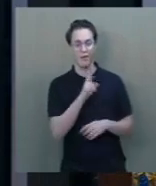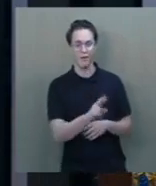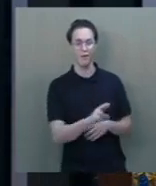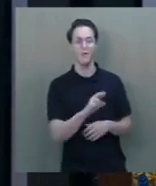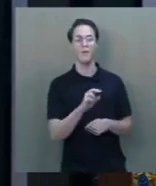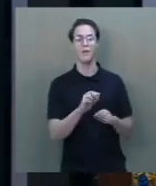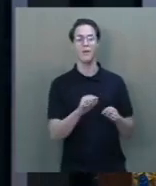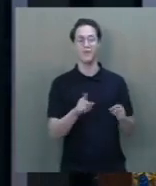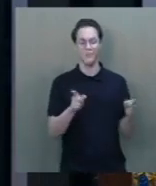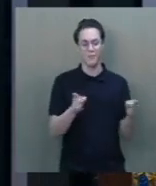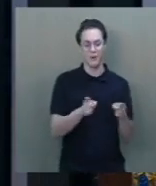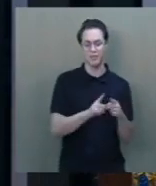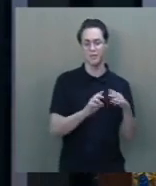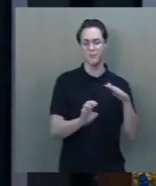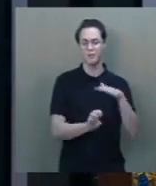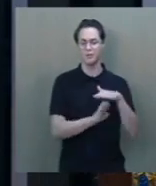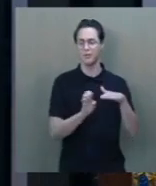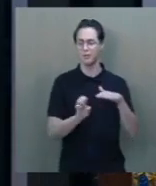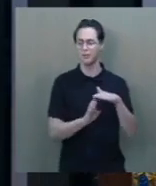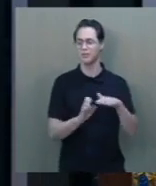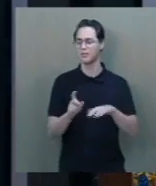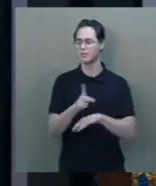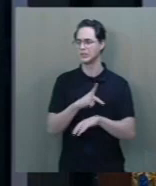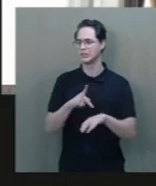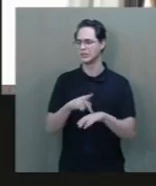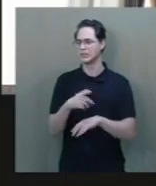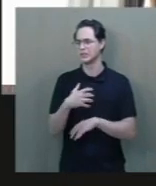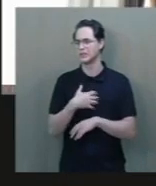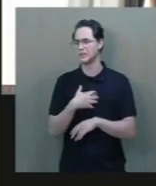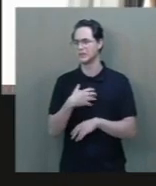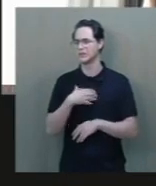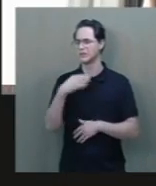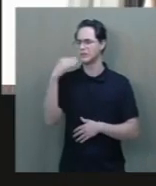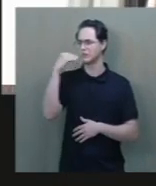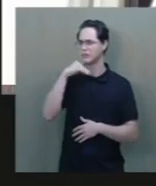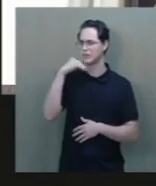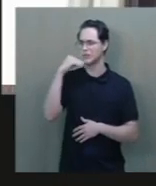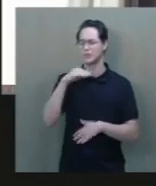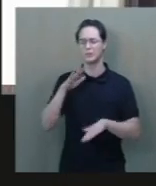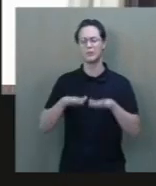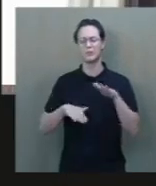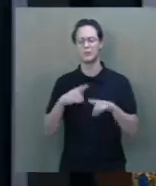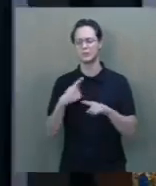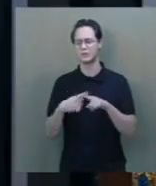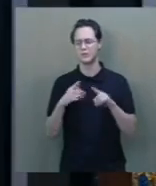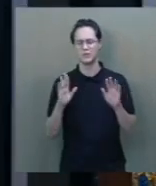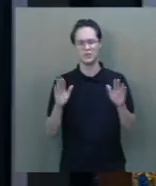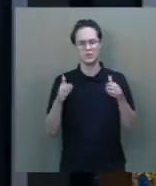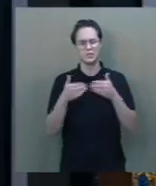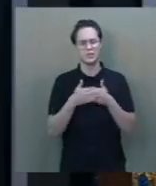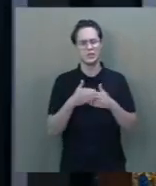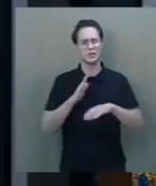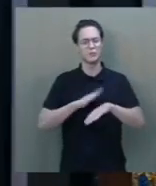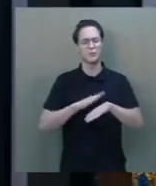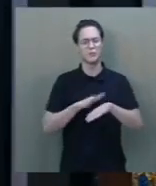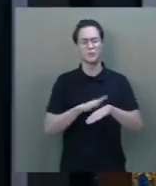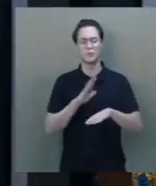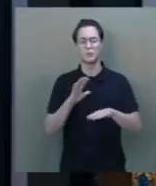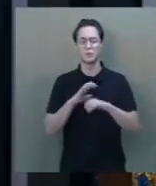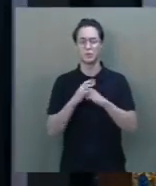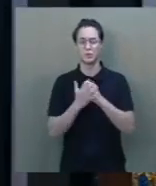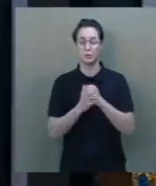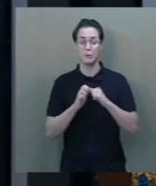do país que se sentiam enfraquecidas, fragilizadas por estarem fechadas durante a